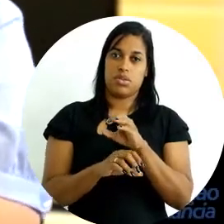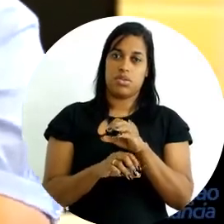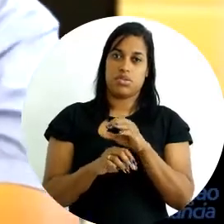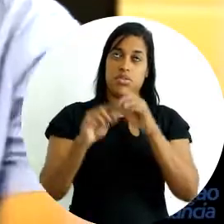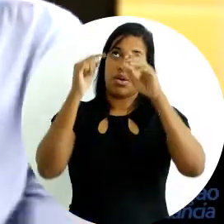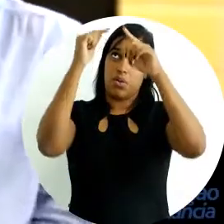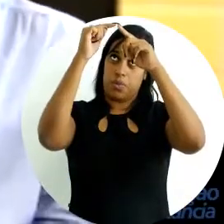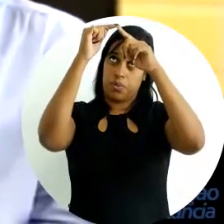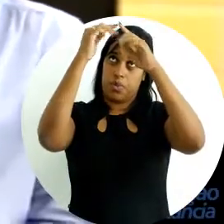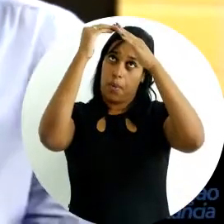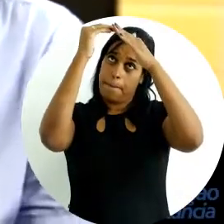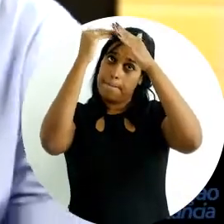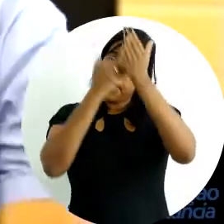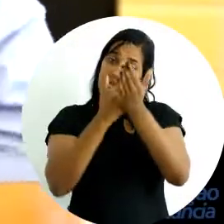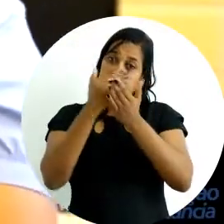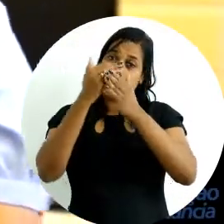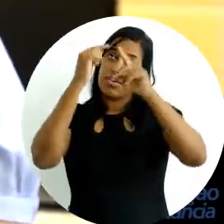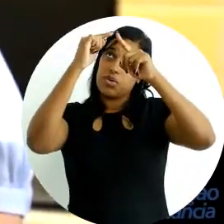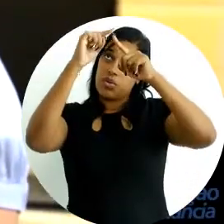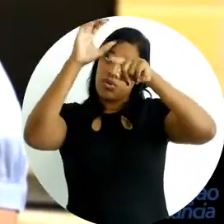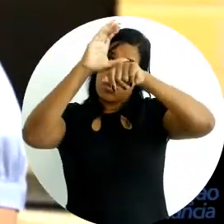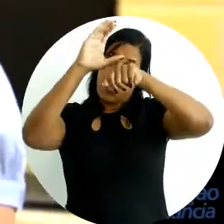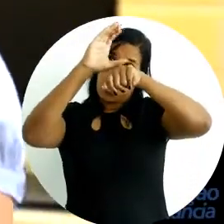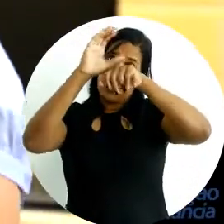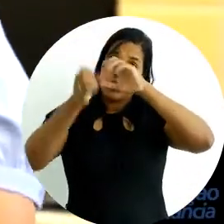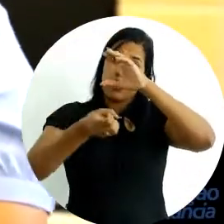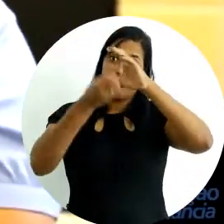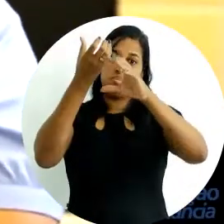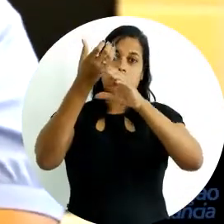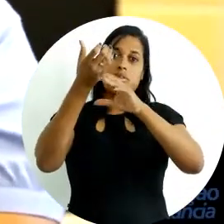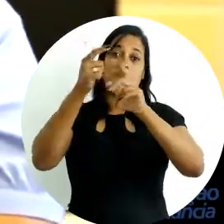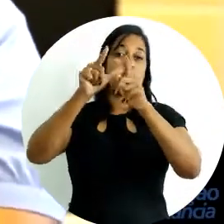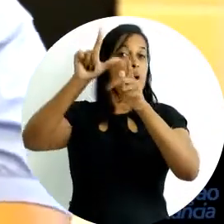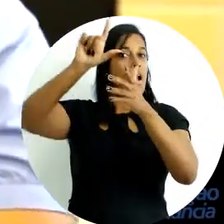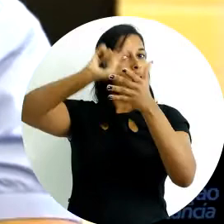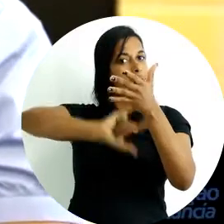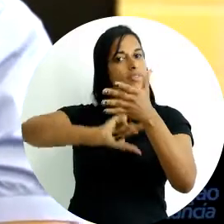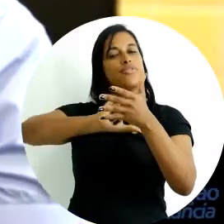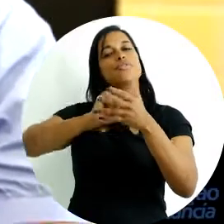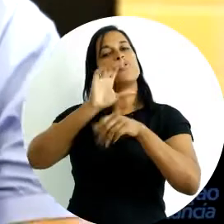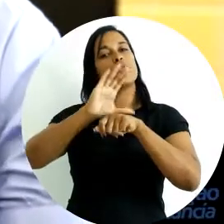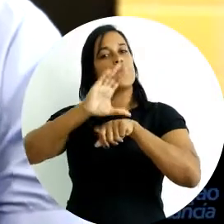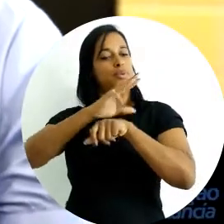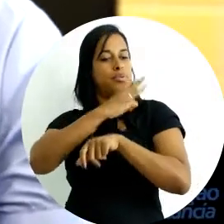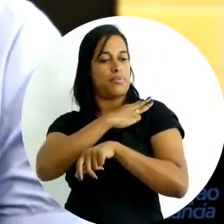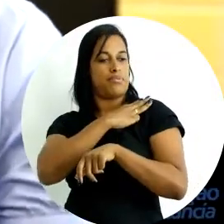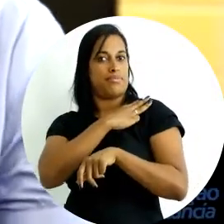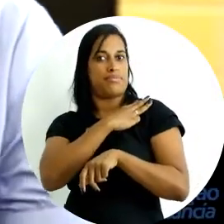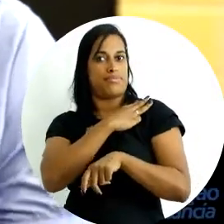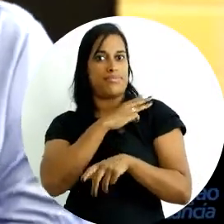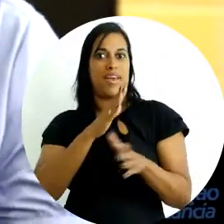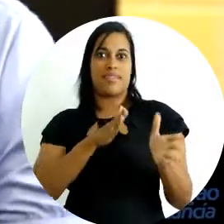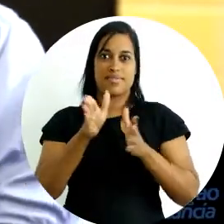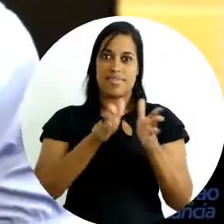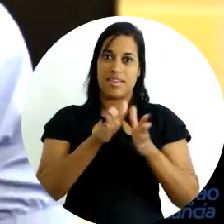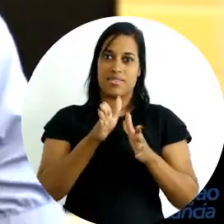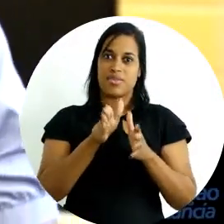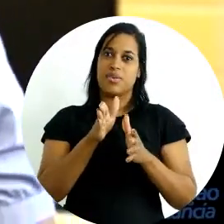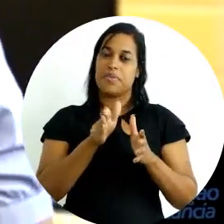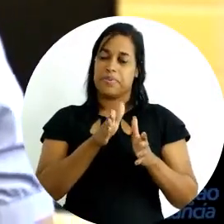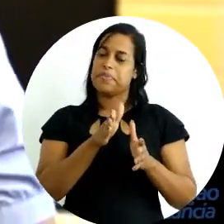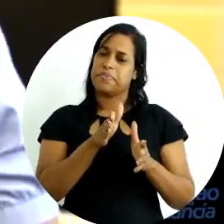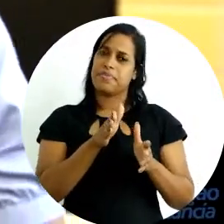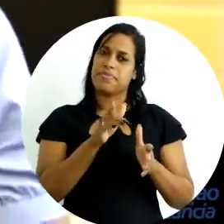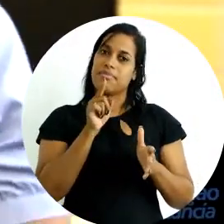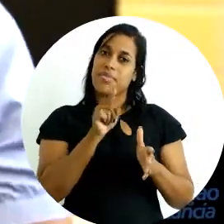de cima para baixo. O curso superior foi criado antes do secundário, que dava acesso ao